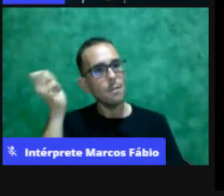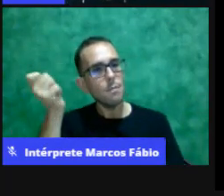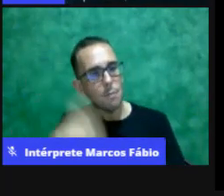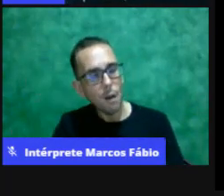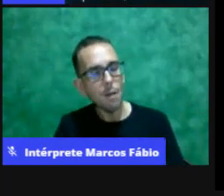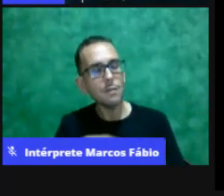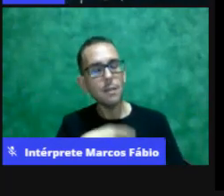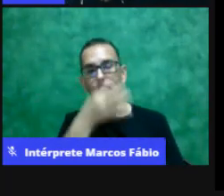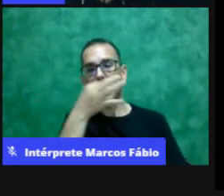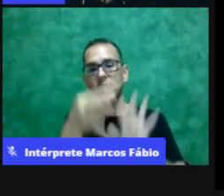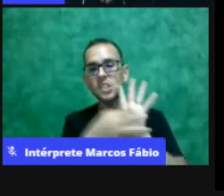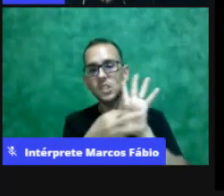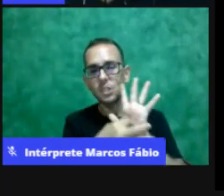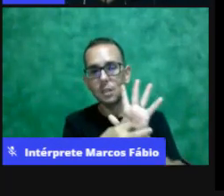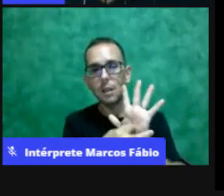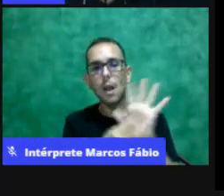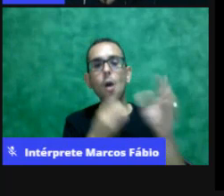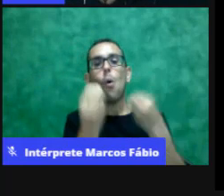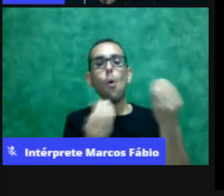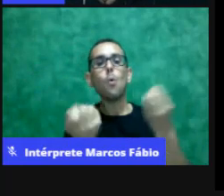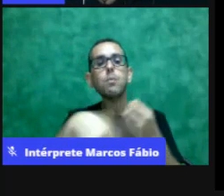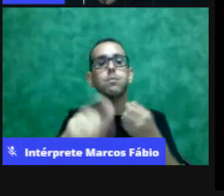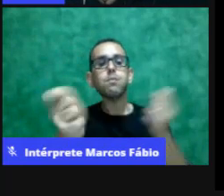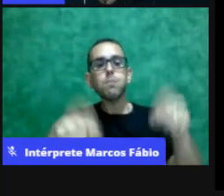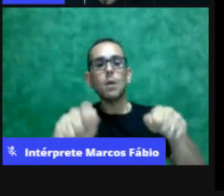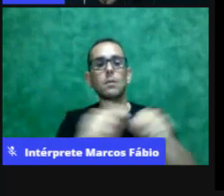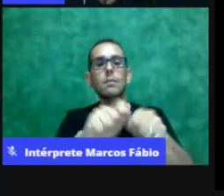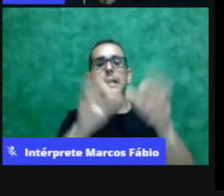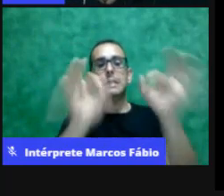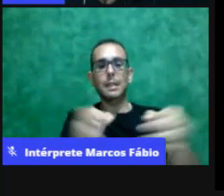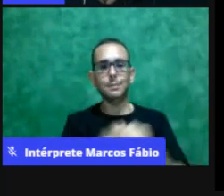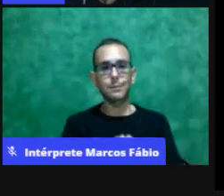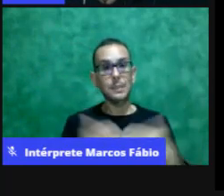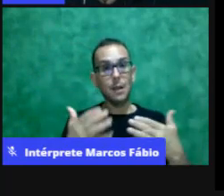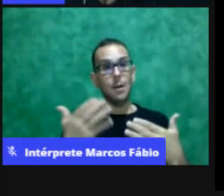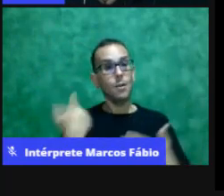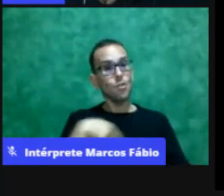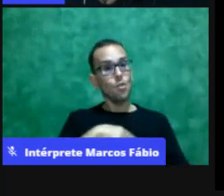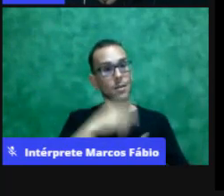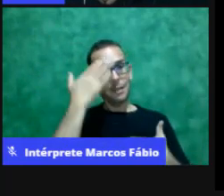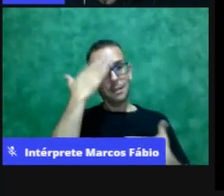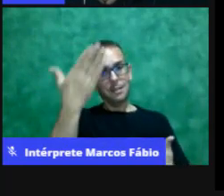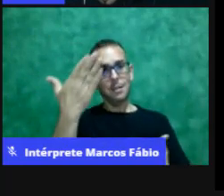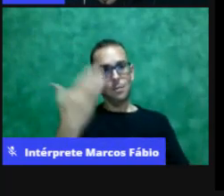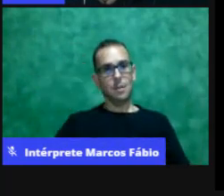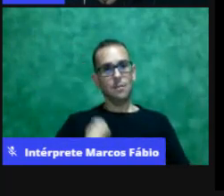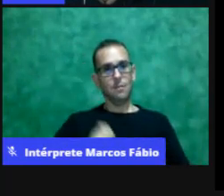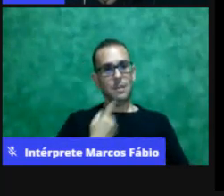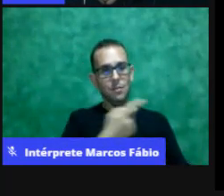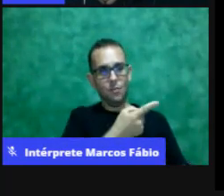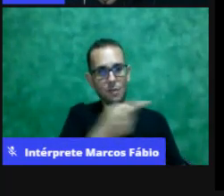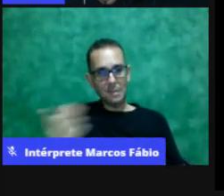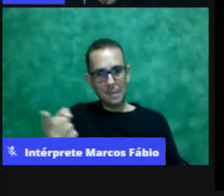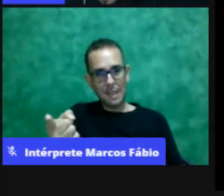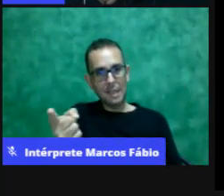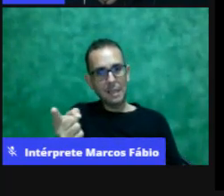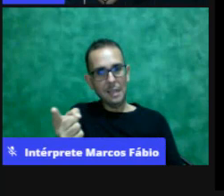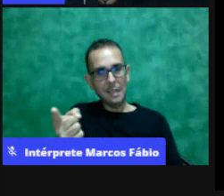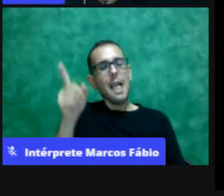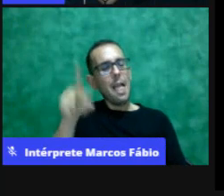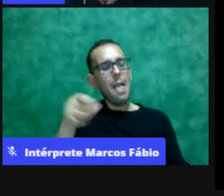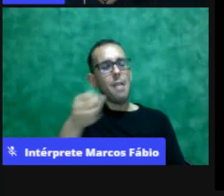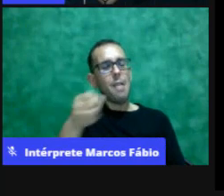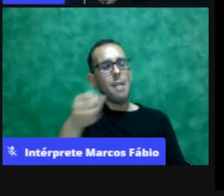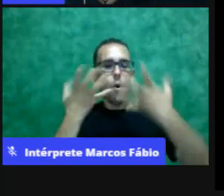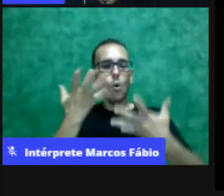uma dica para vocês de como isso tudo funciona, tá bom? Então, a gente agradece a presença de vocês, foi muito bom ter tudo